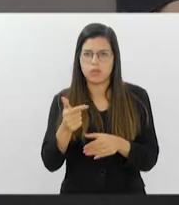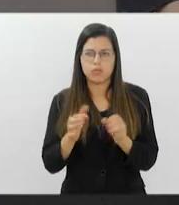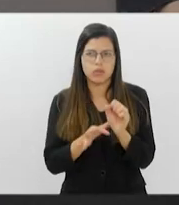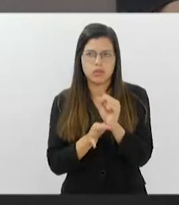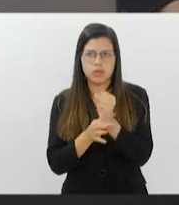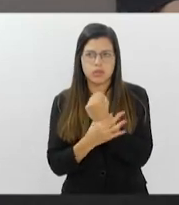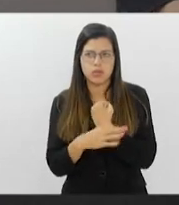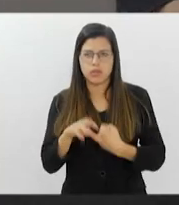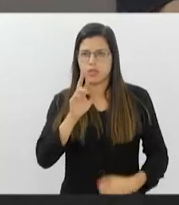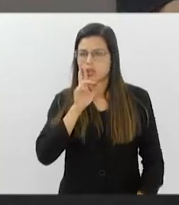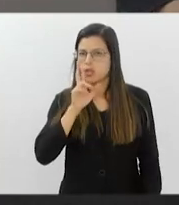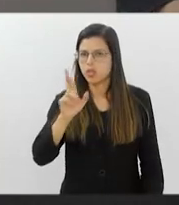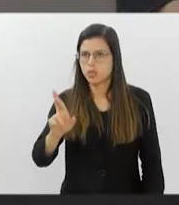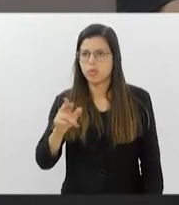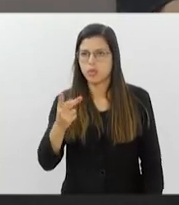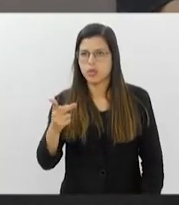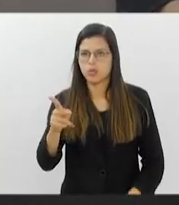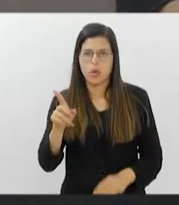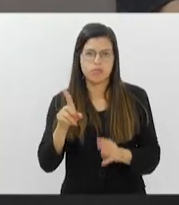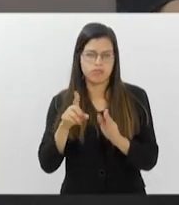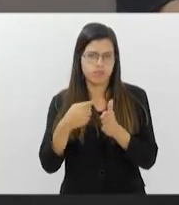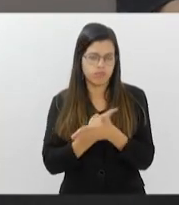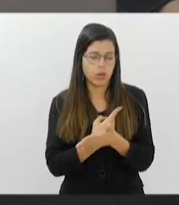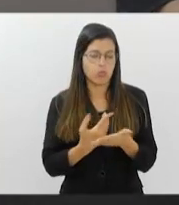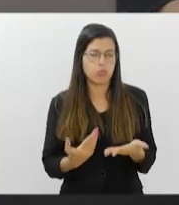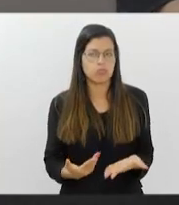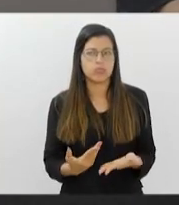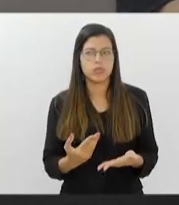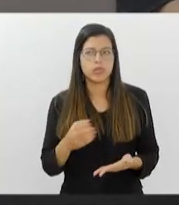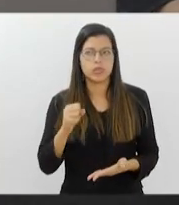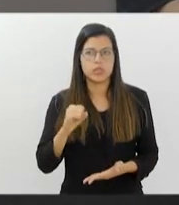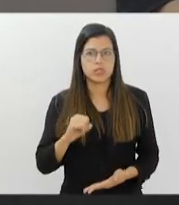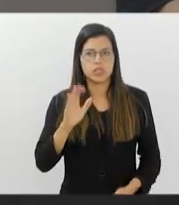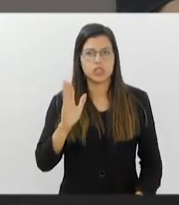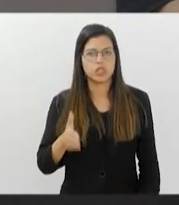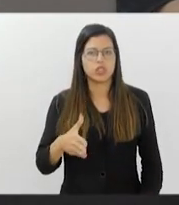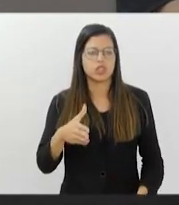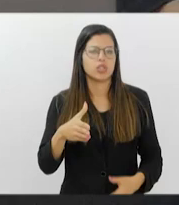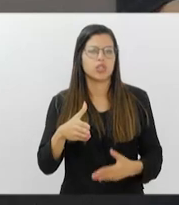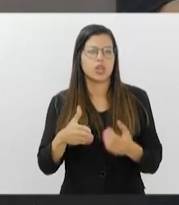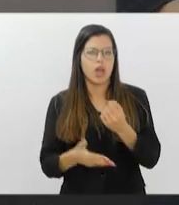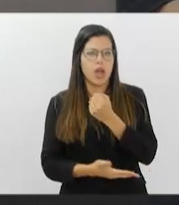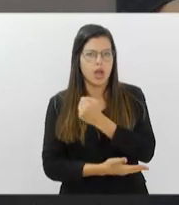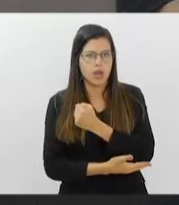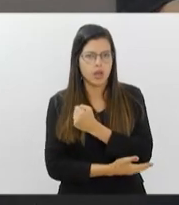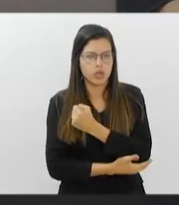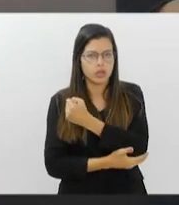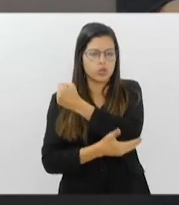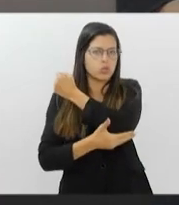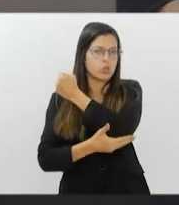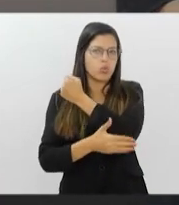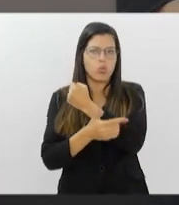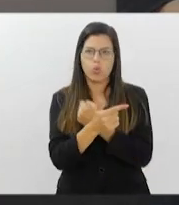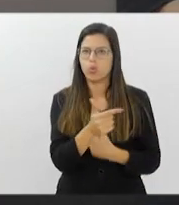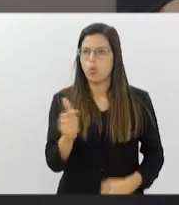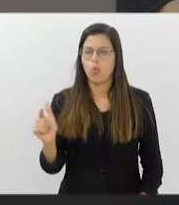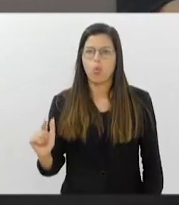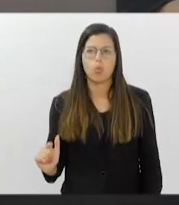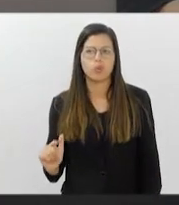Se eu votar, eu não tenho segurança de responder a sua pergunta. Se a gente já declarou Oxum, Yansan, Eu tenho quase certeza que